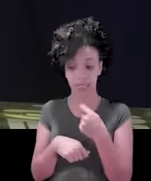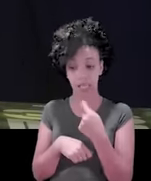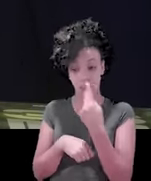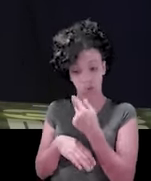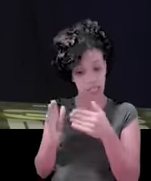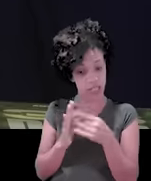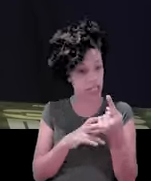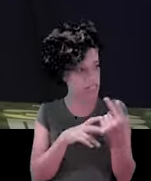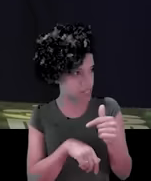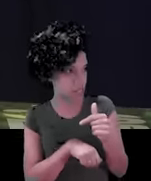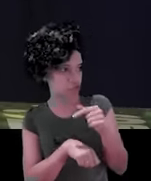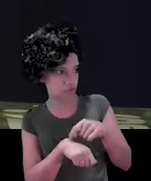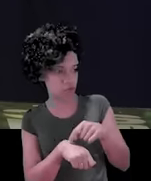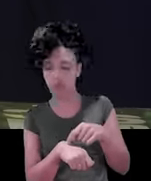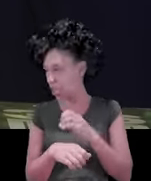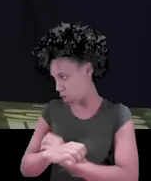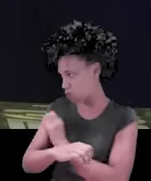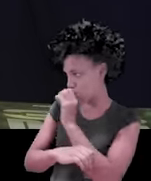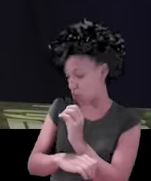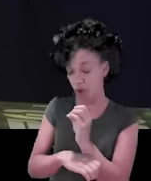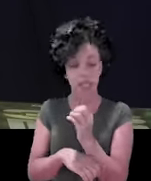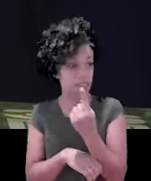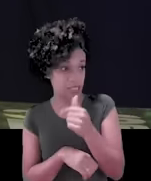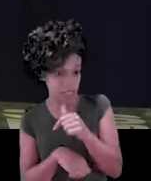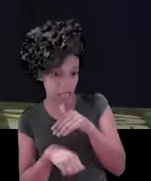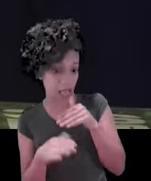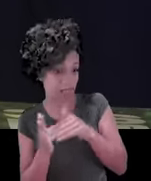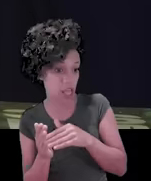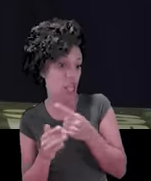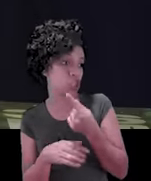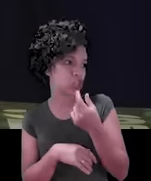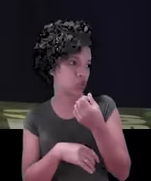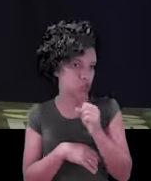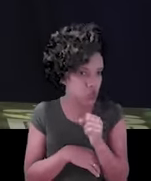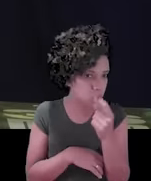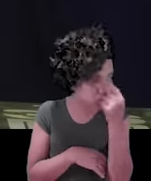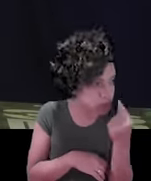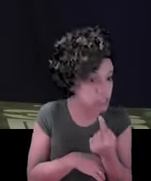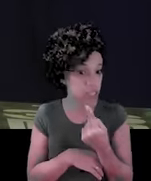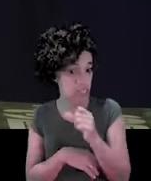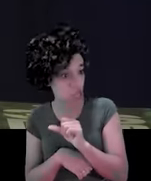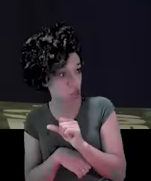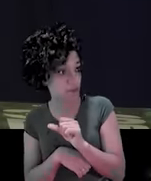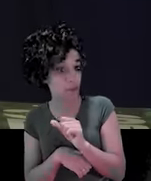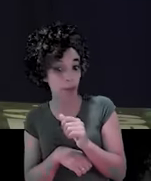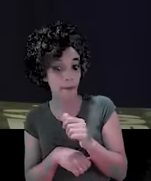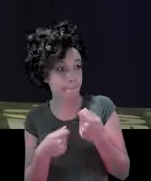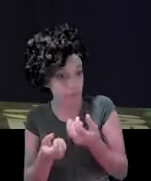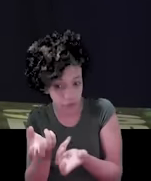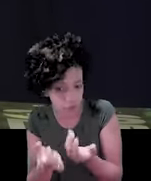17 para construir que é o sol e das dezessete horas até às dezoito e trinta 19 pra pegar lenha fazer cegueira